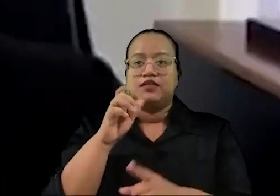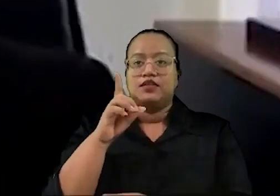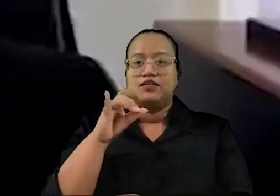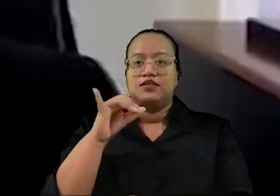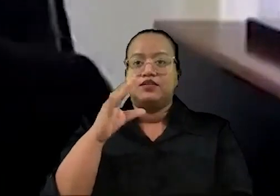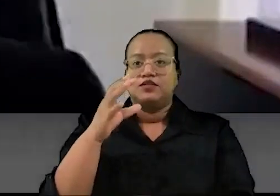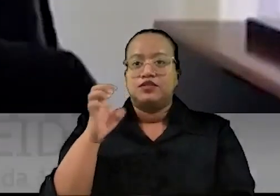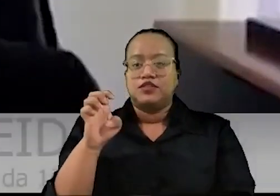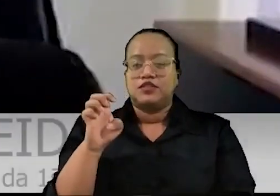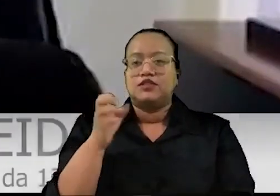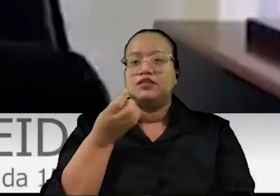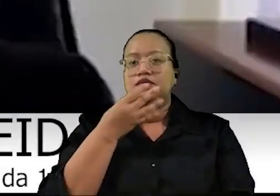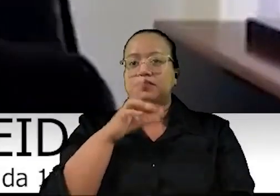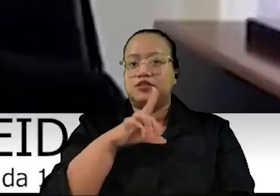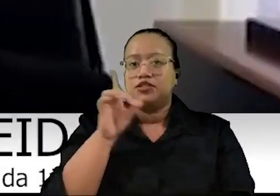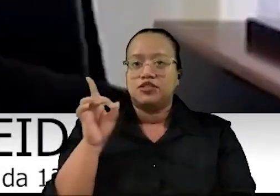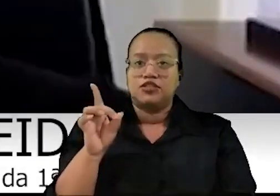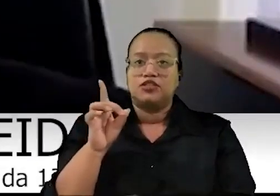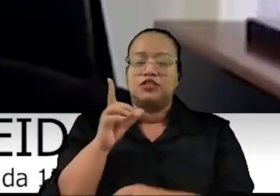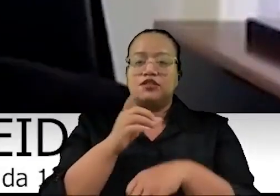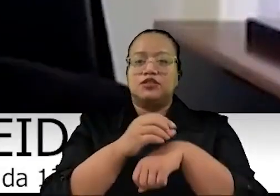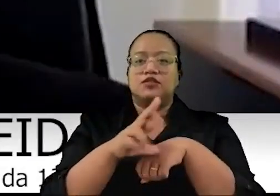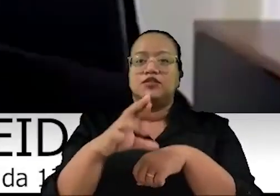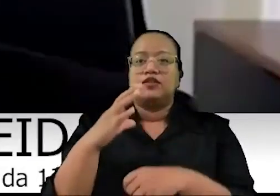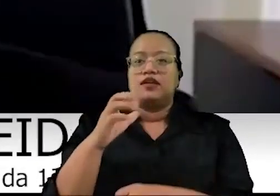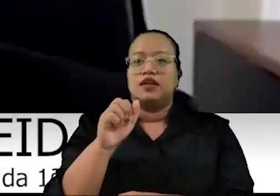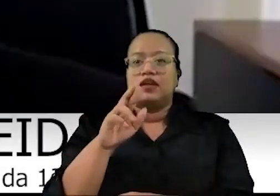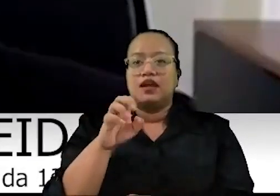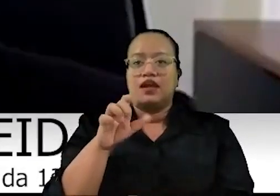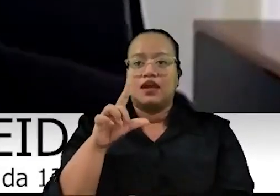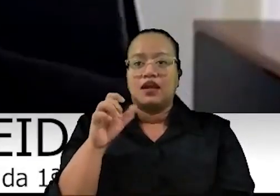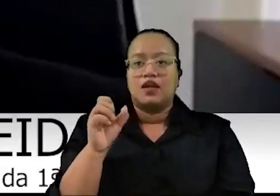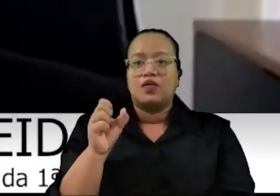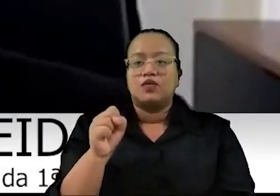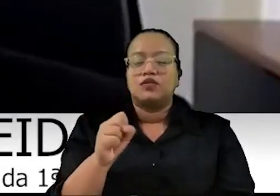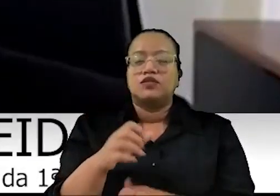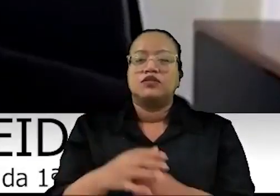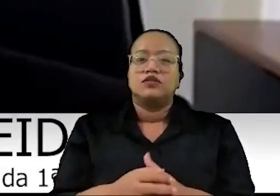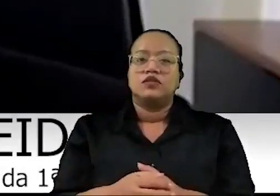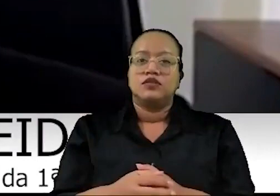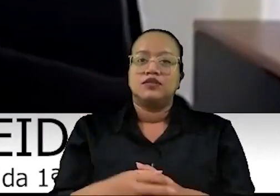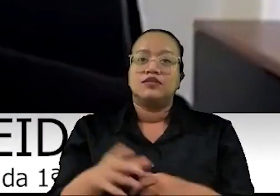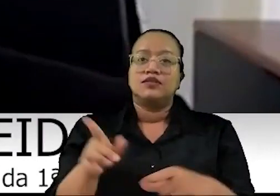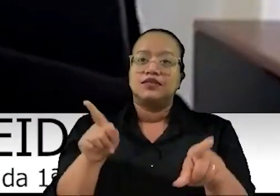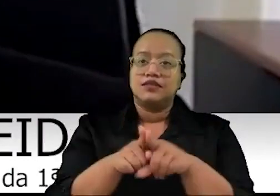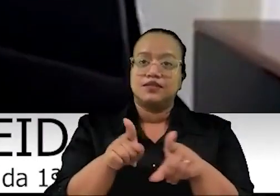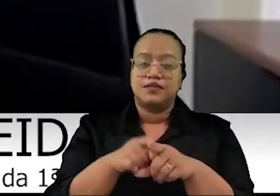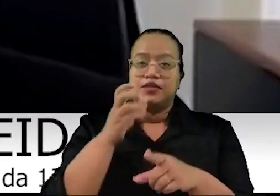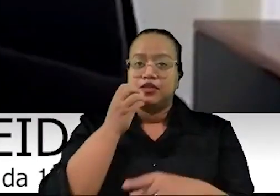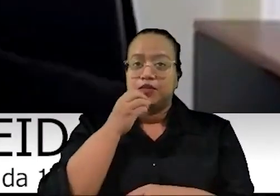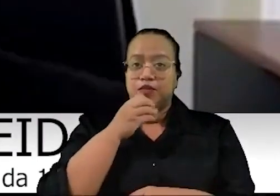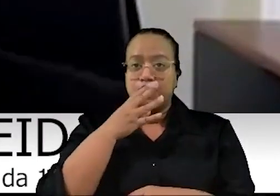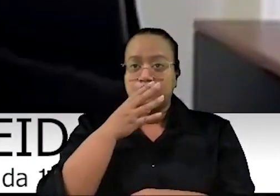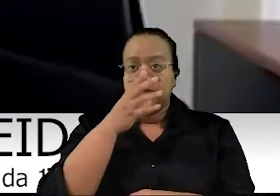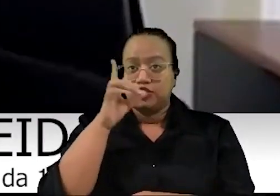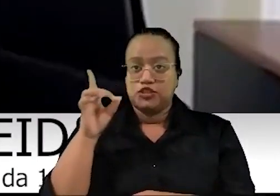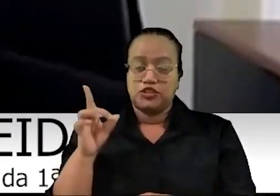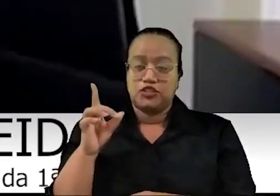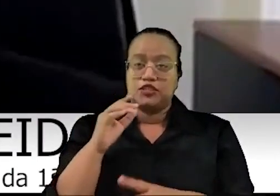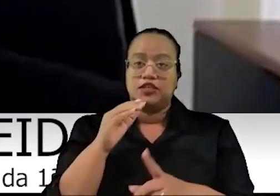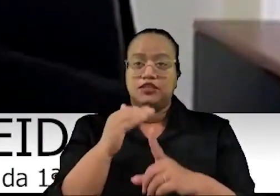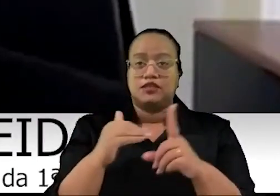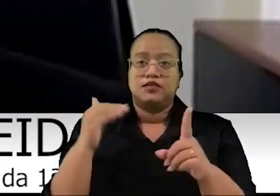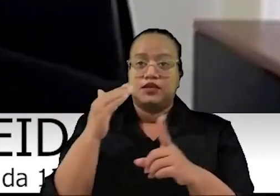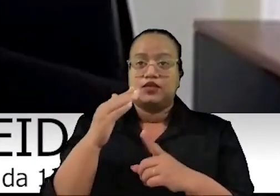Bom dia, doutor Carlos Alberto. E também bom dia ao nosso desembargador Brandão. Espero que ele já consiga resolver aí